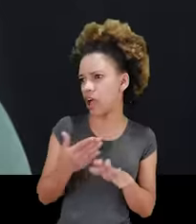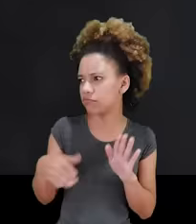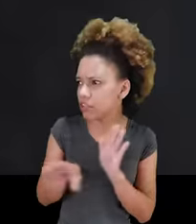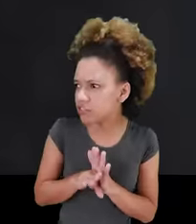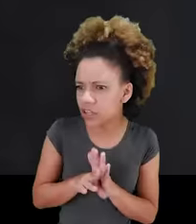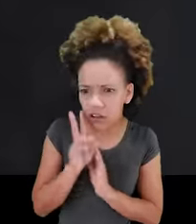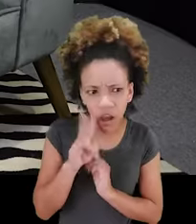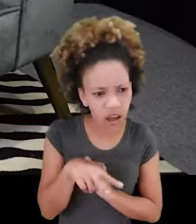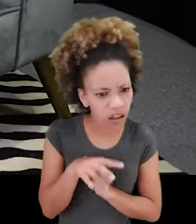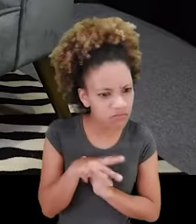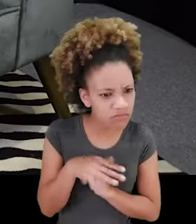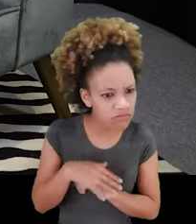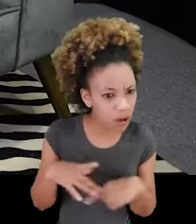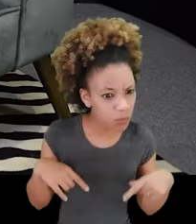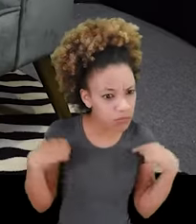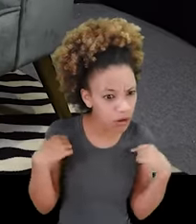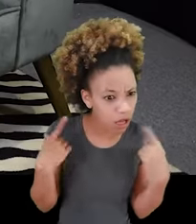assim, e só com uma tanguinha.